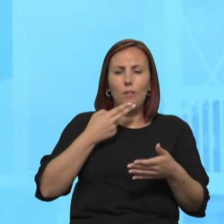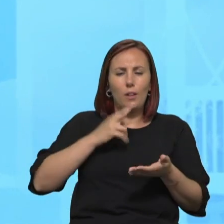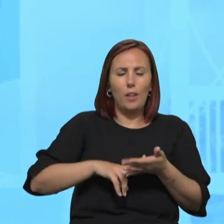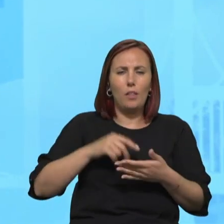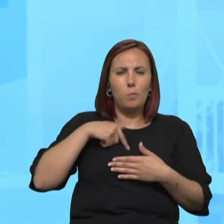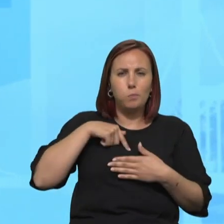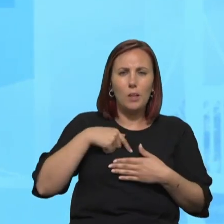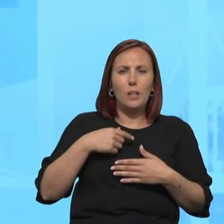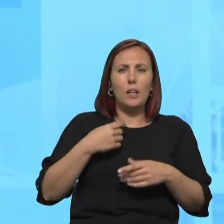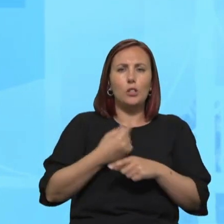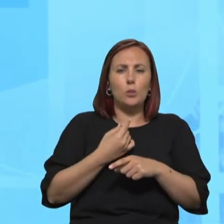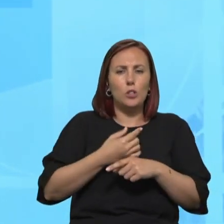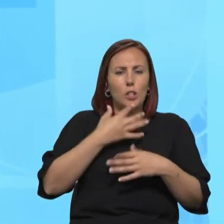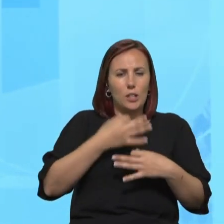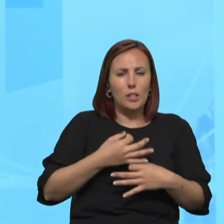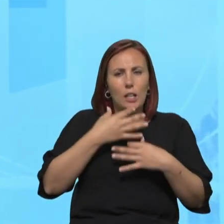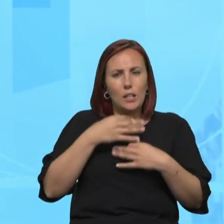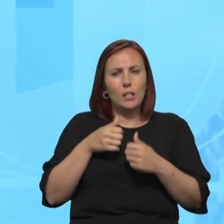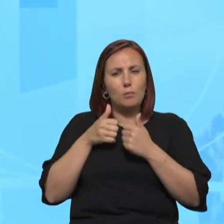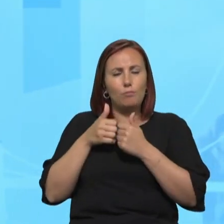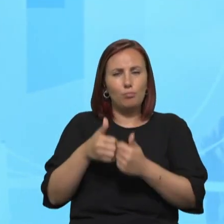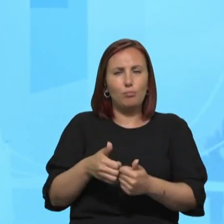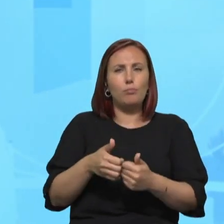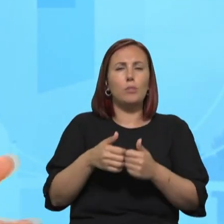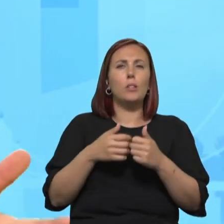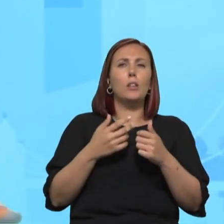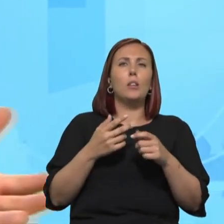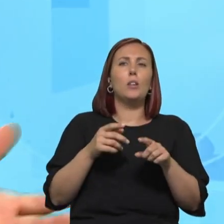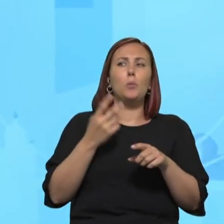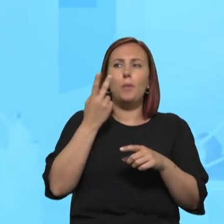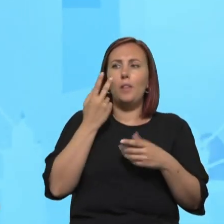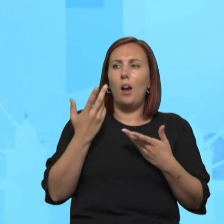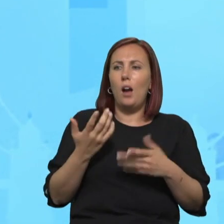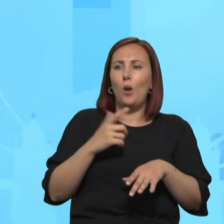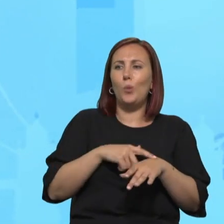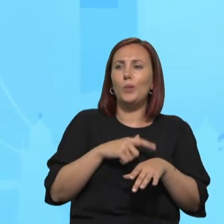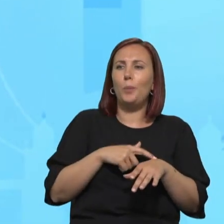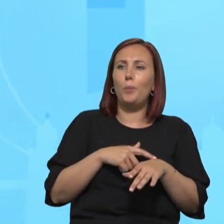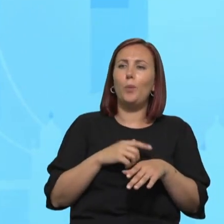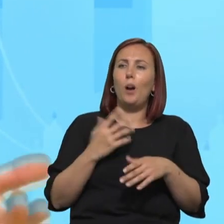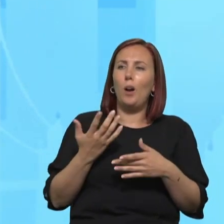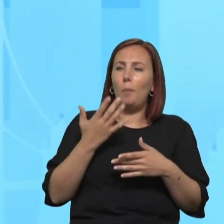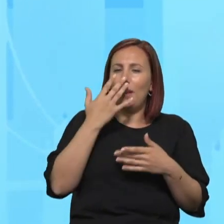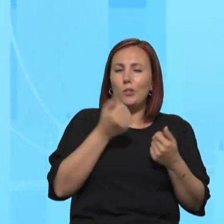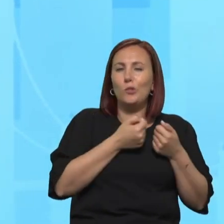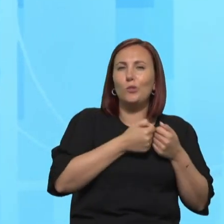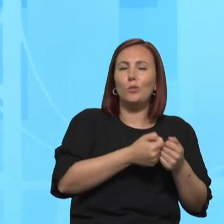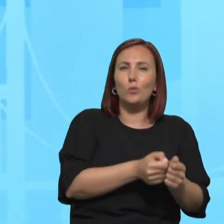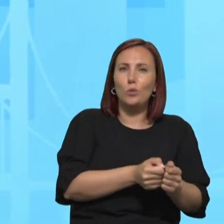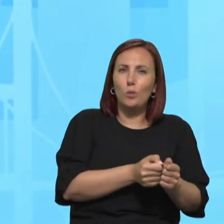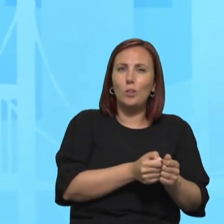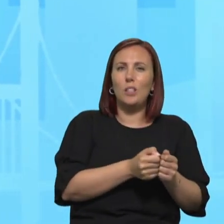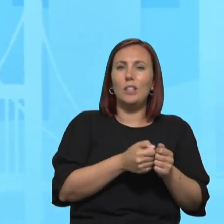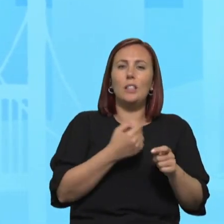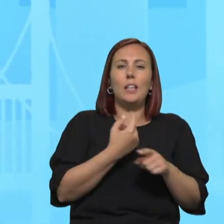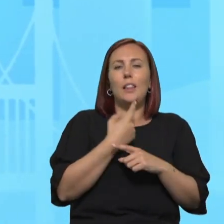nossas convicções, coerentes, não é? Na vida que levamos, numa época em que tantas vezes nos refugiamos em tanta